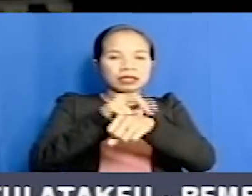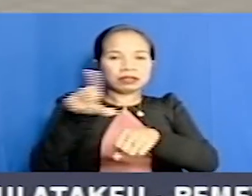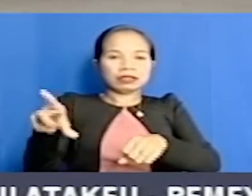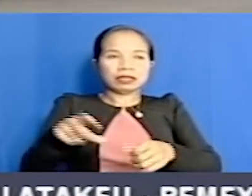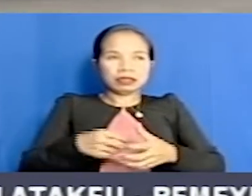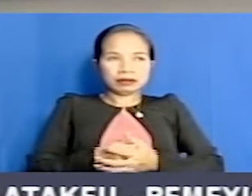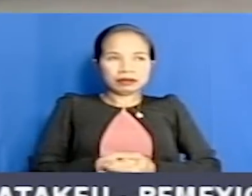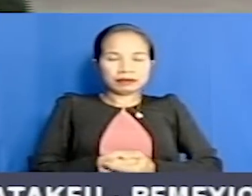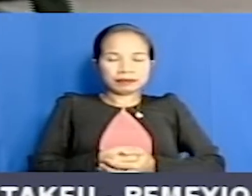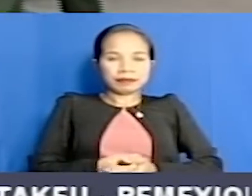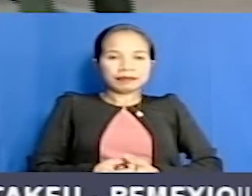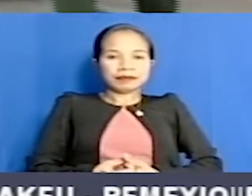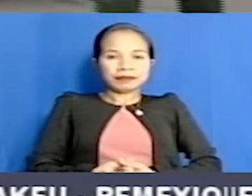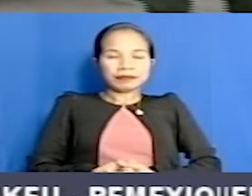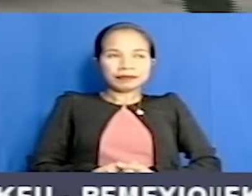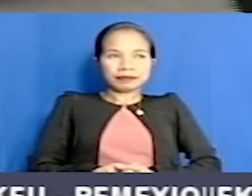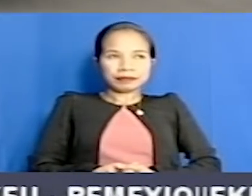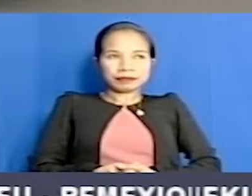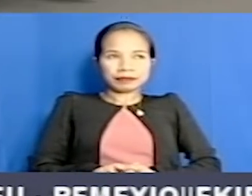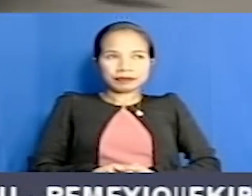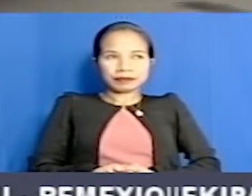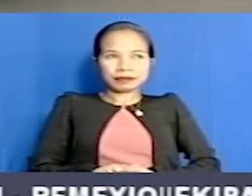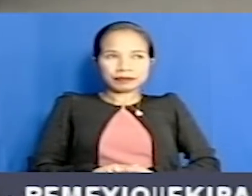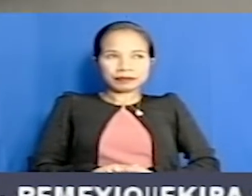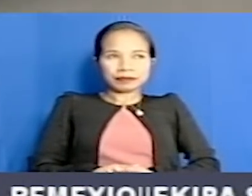nacional. Roni Silva, Miguel da Costa, RTL.